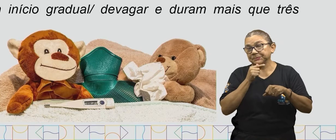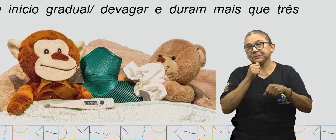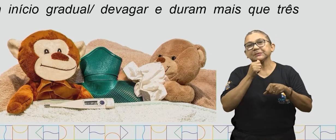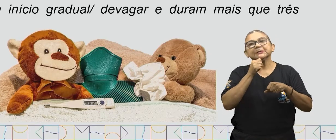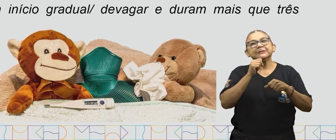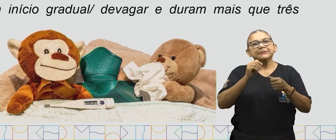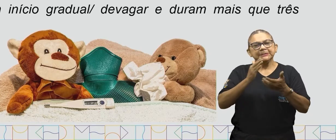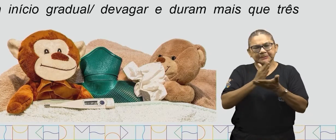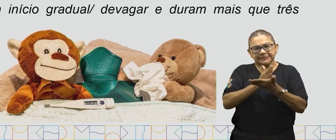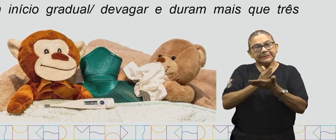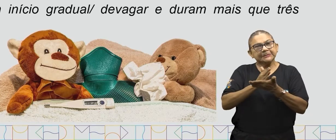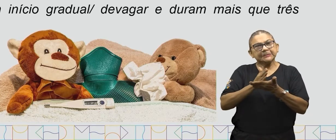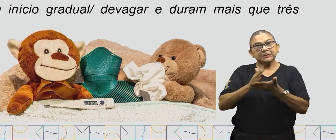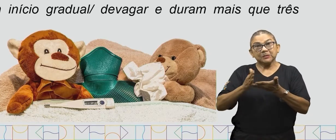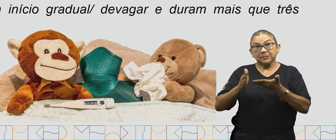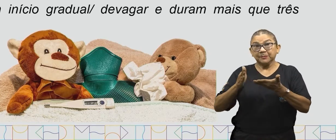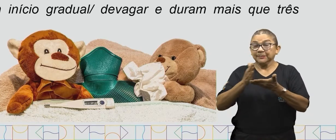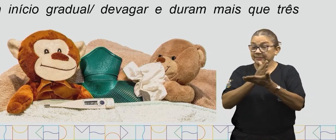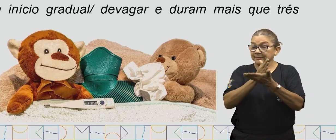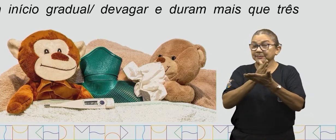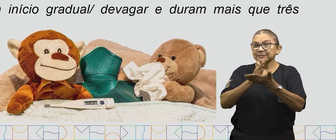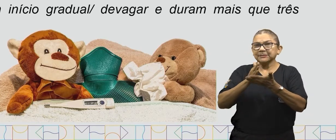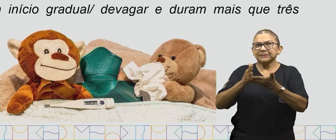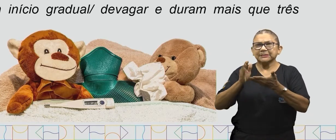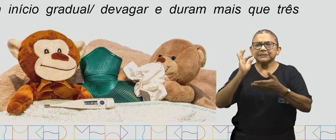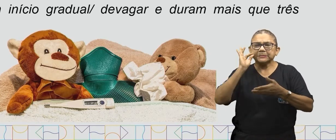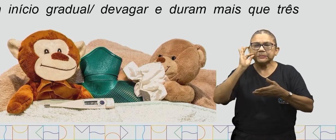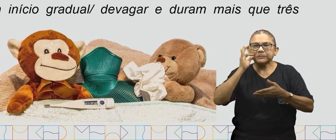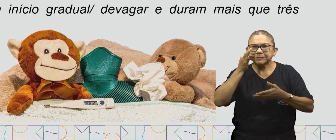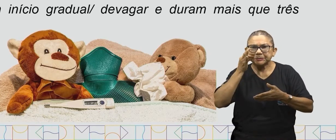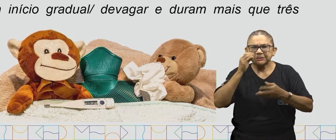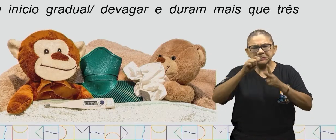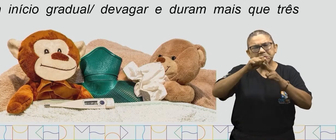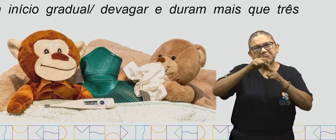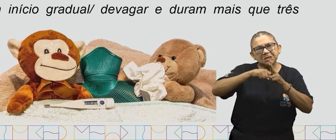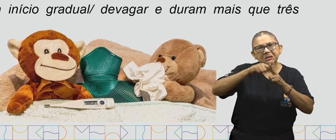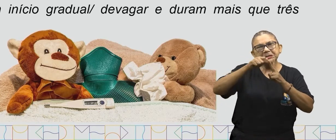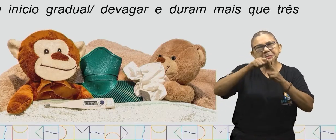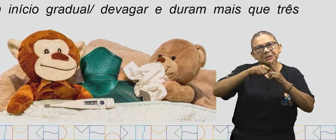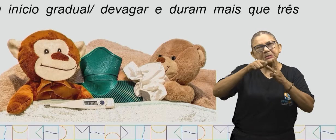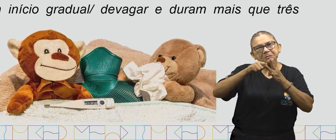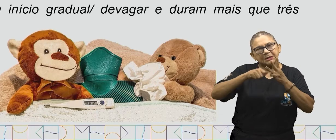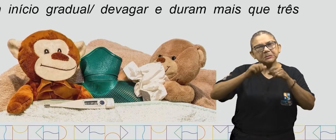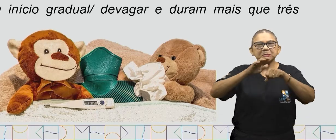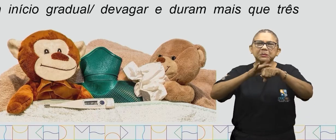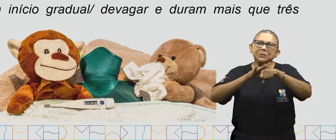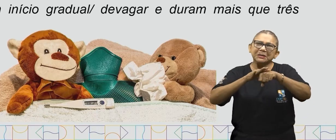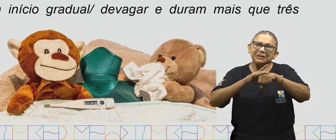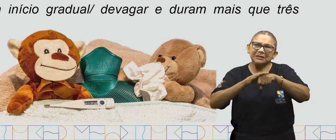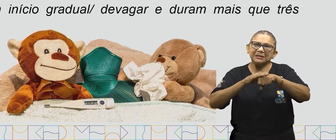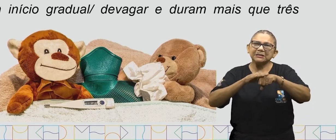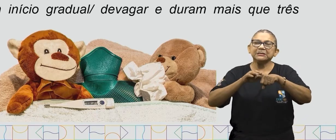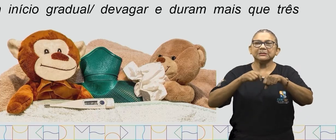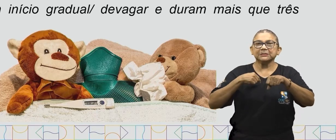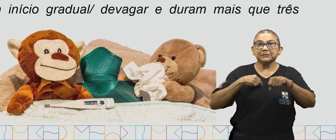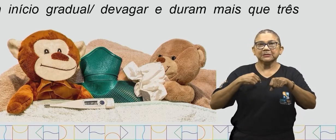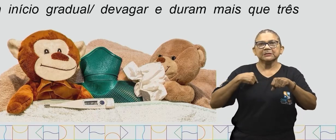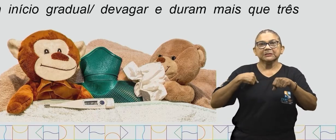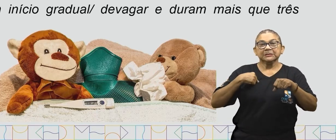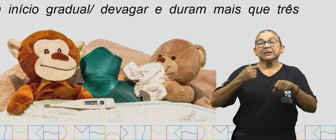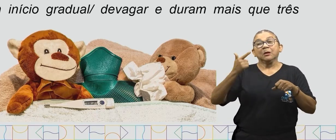que iniciam rapidamente e duram até 3 meses. Doenças crônicas têm